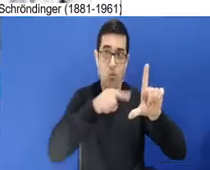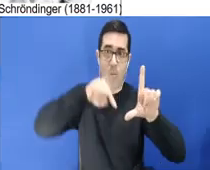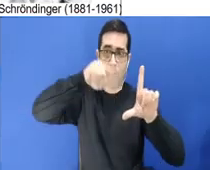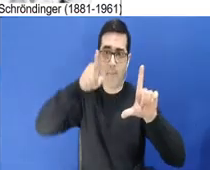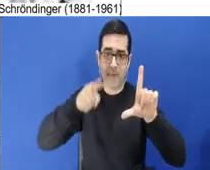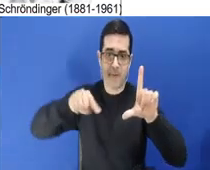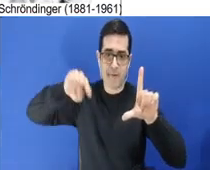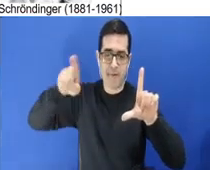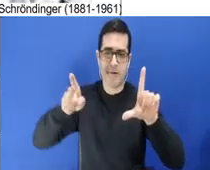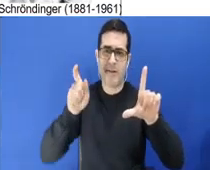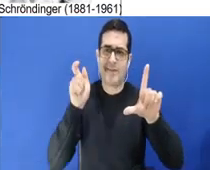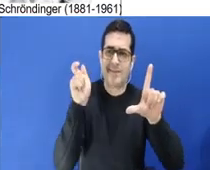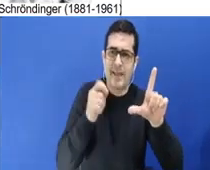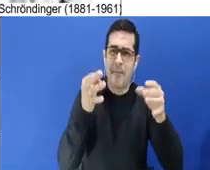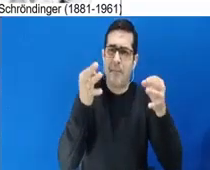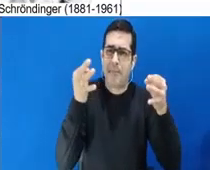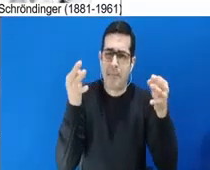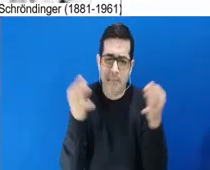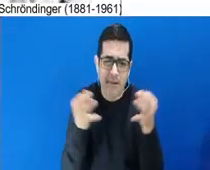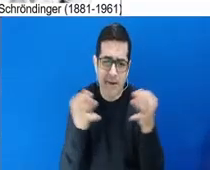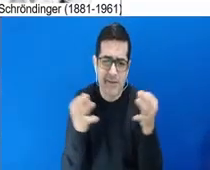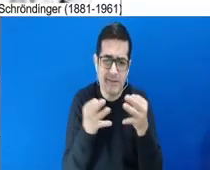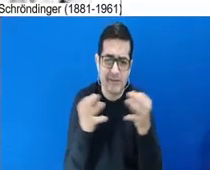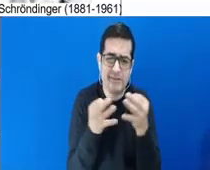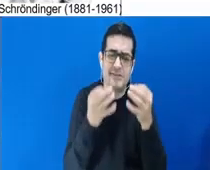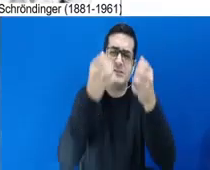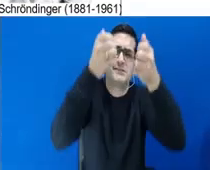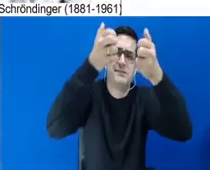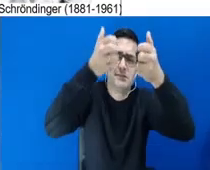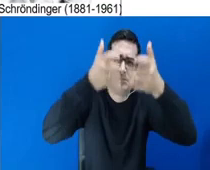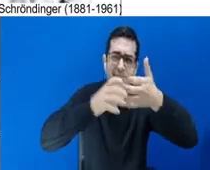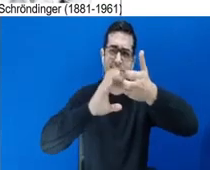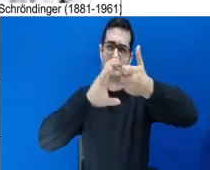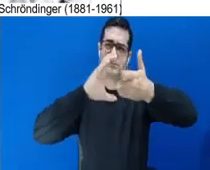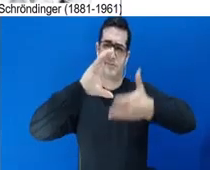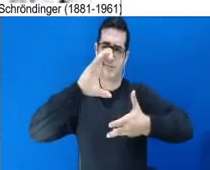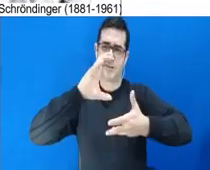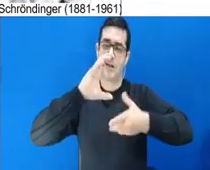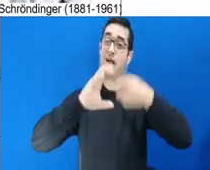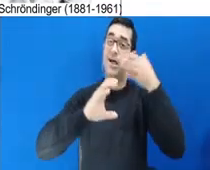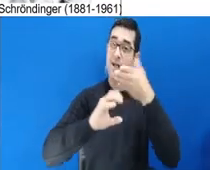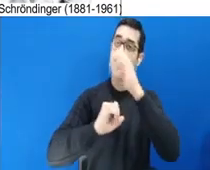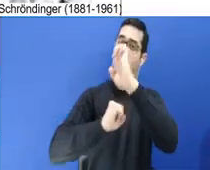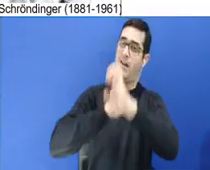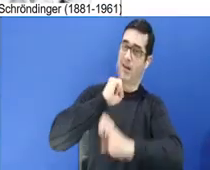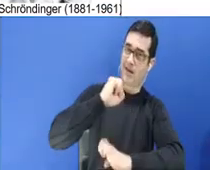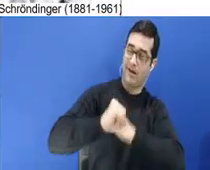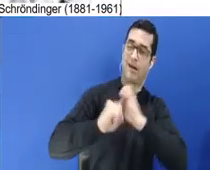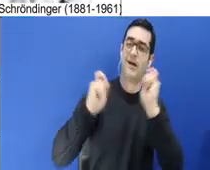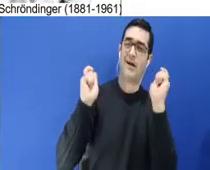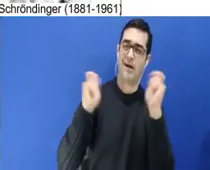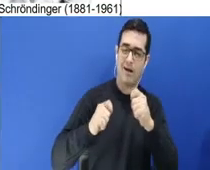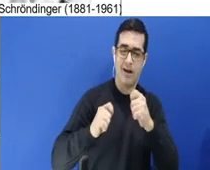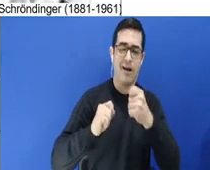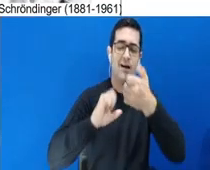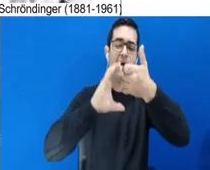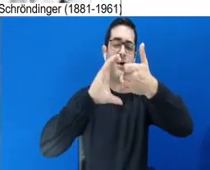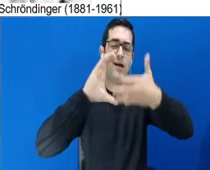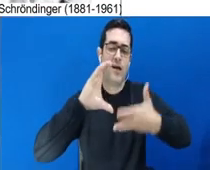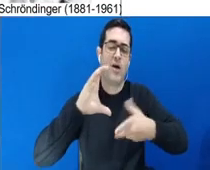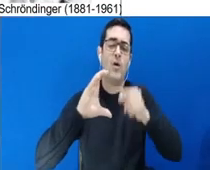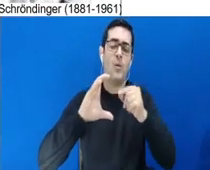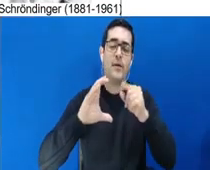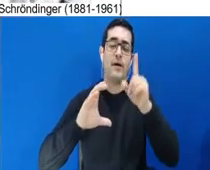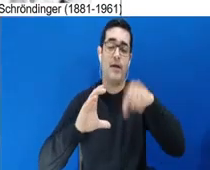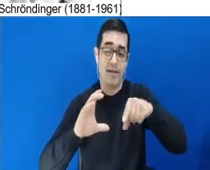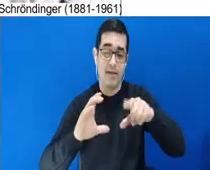perfeita de eu descrever as características do elétron. Né? Então, as características tanto de elétron, núcleo e próton,